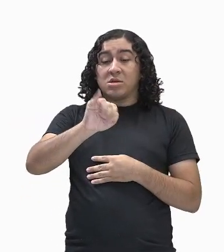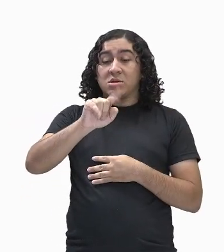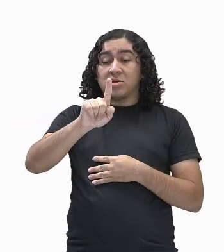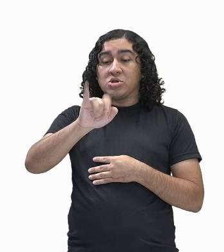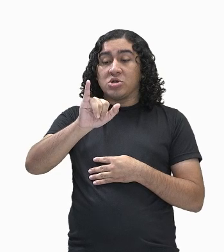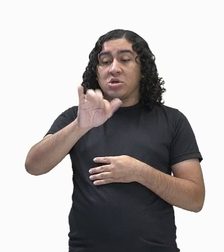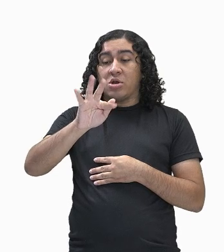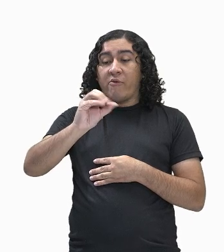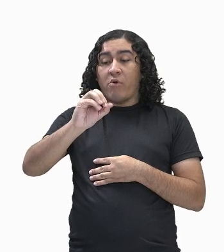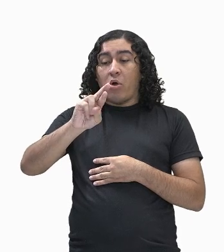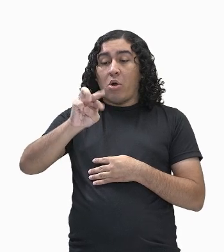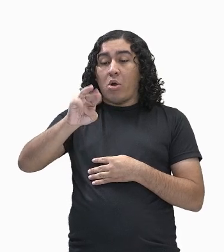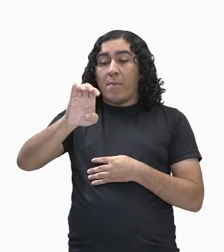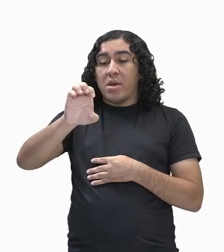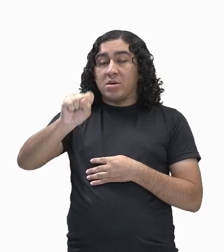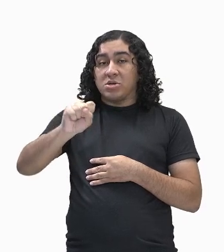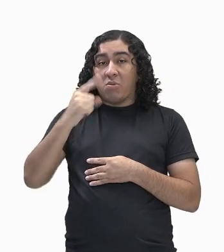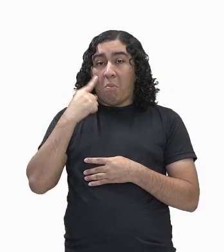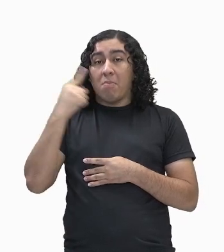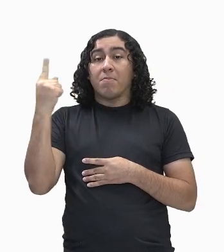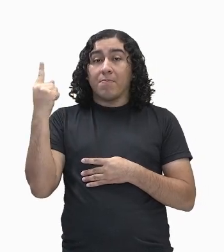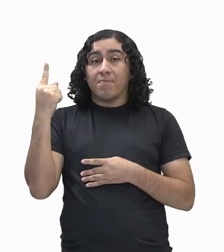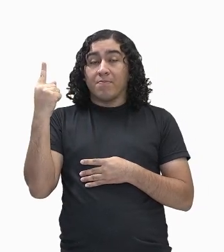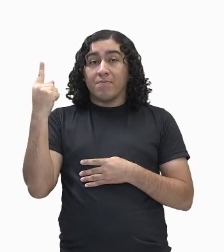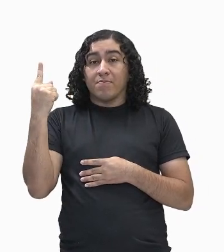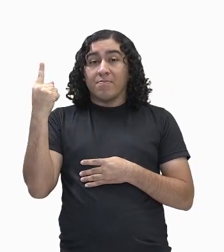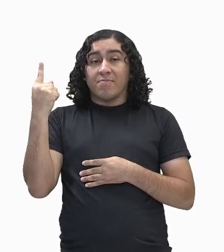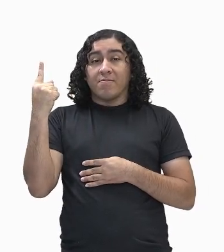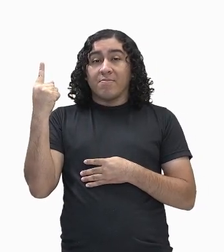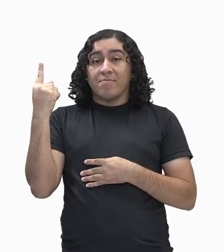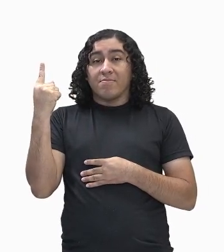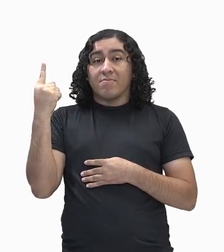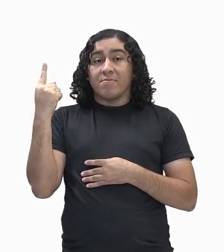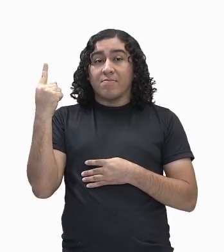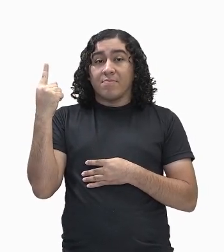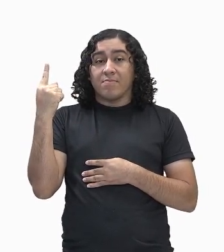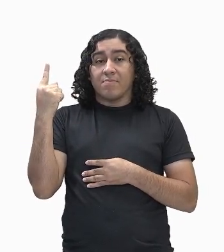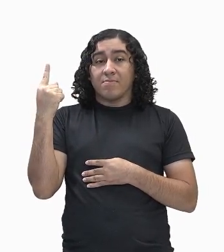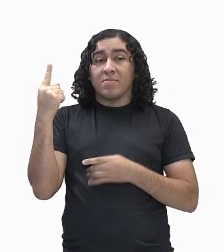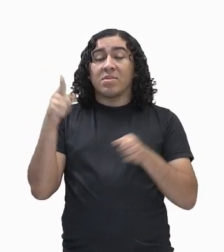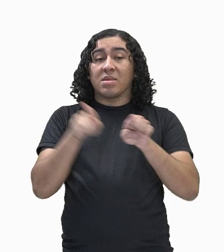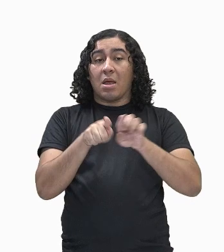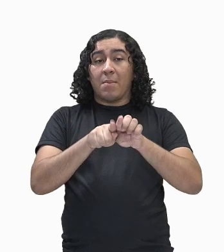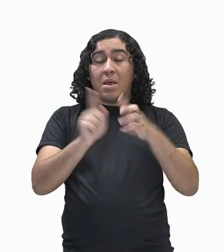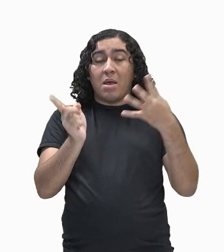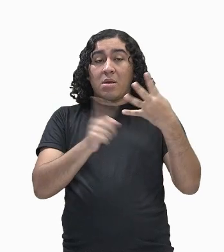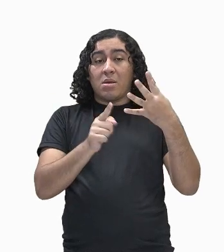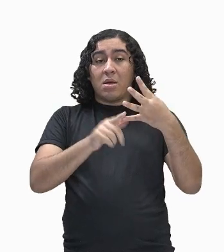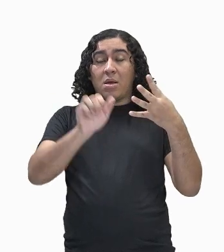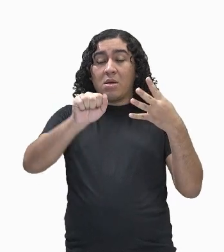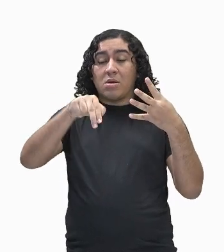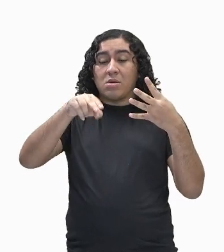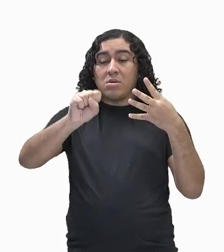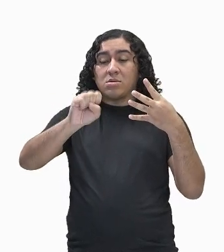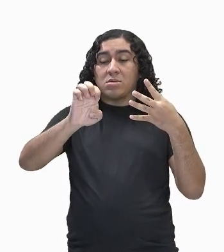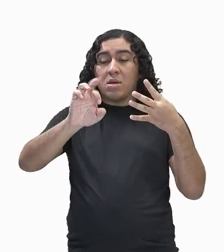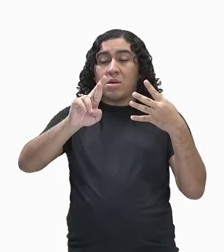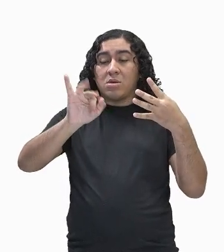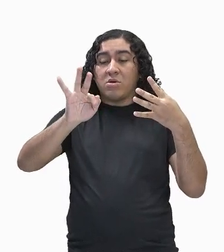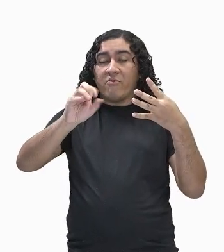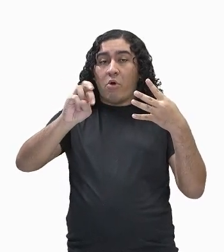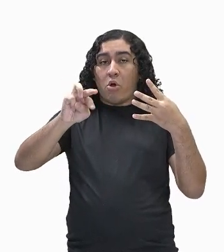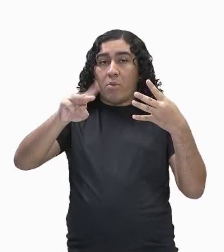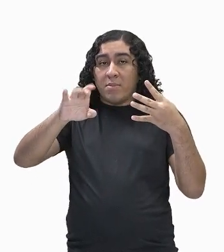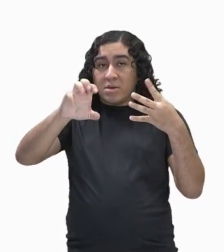que compreende as corujas, as anseriformes, que inclui aí os patos, os gansos e